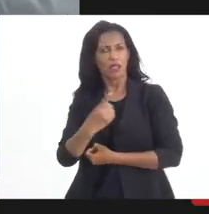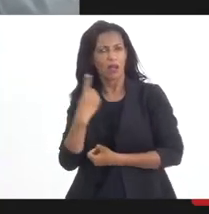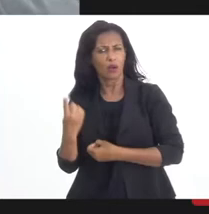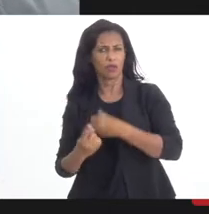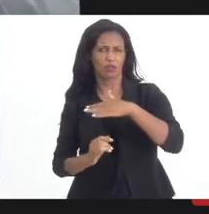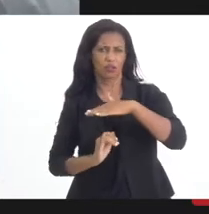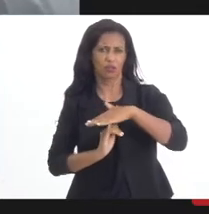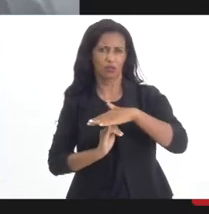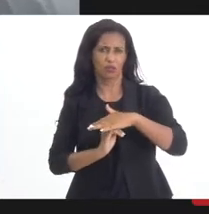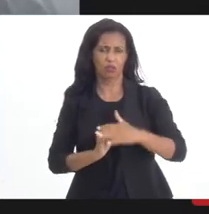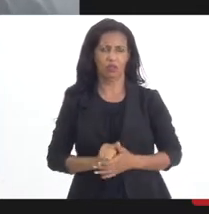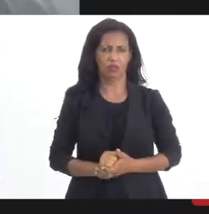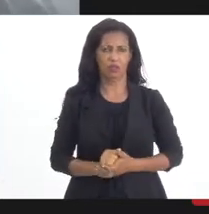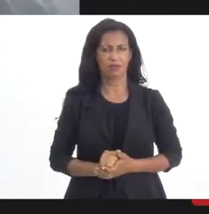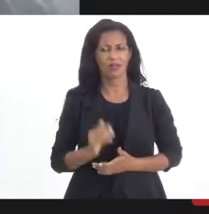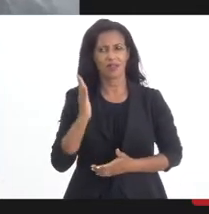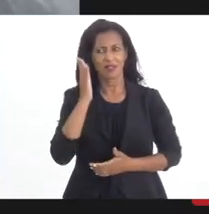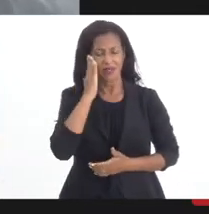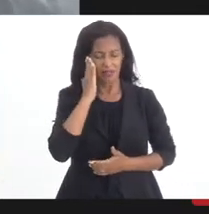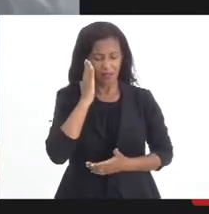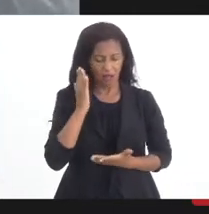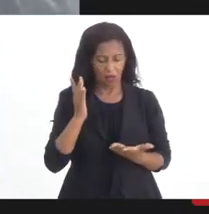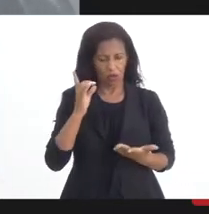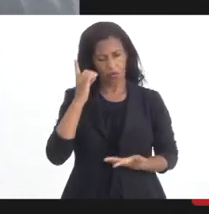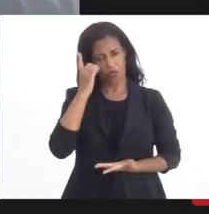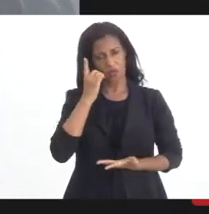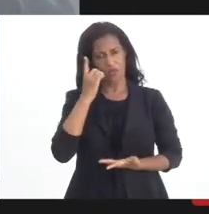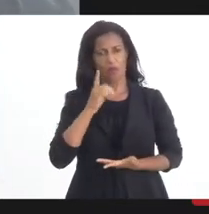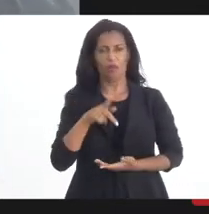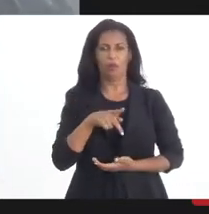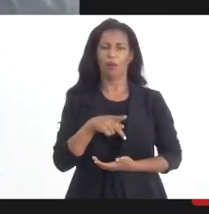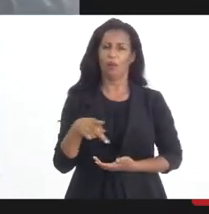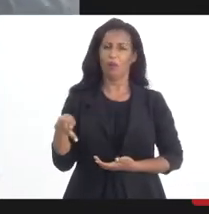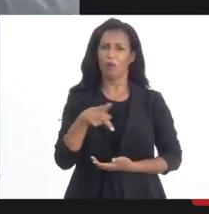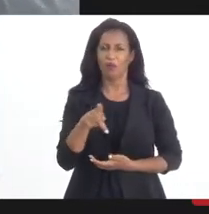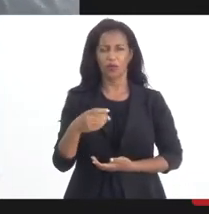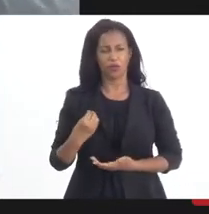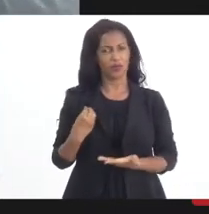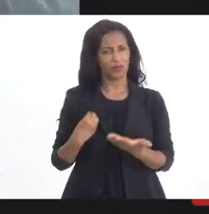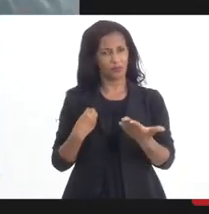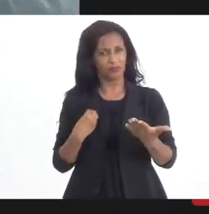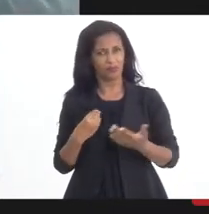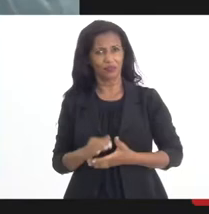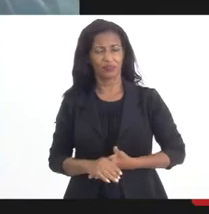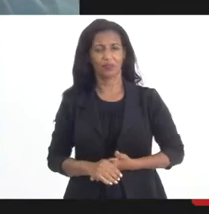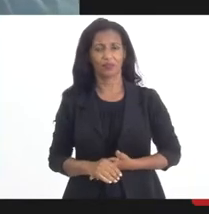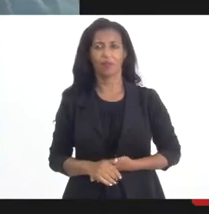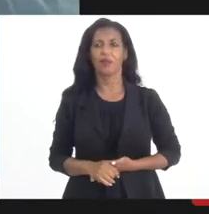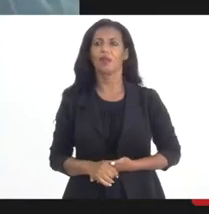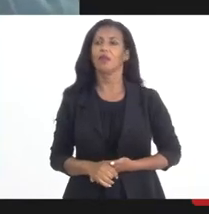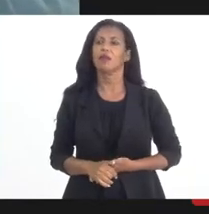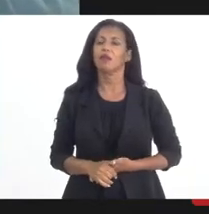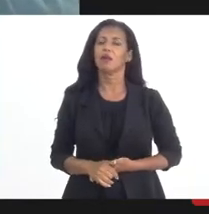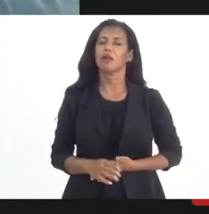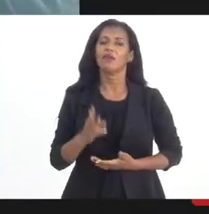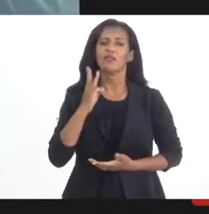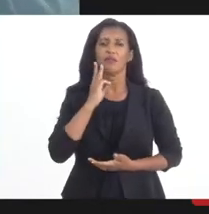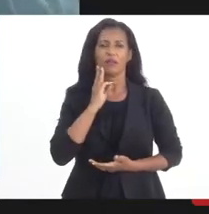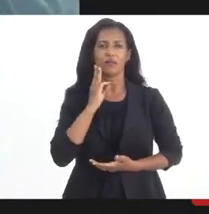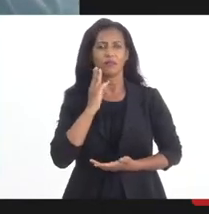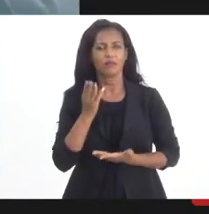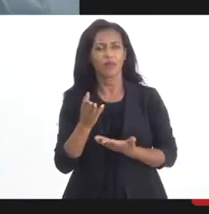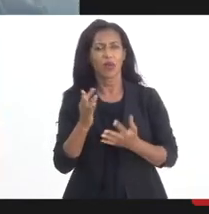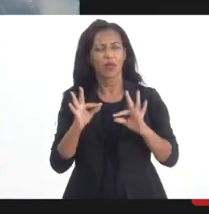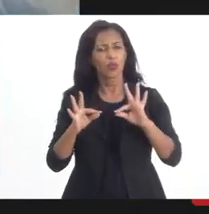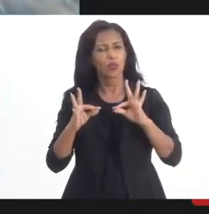instituição. Sabe, deputado, professores presentes, deputado, professor Valdec,